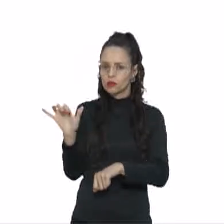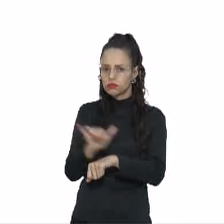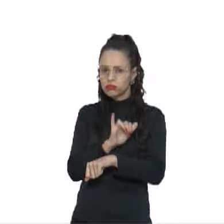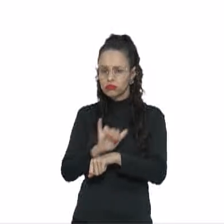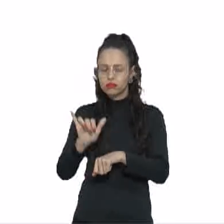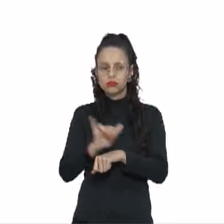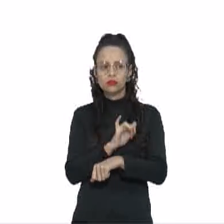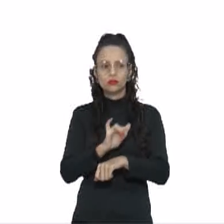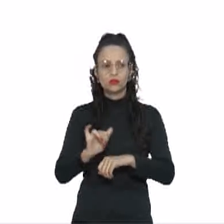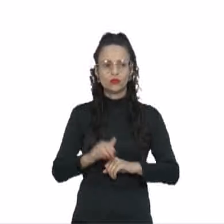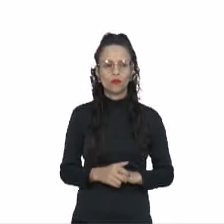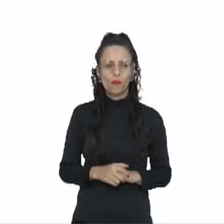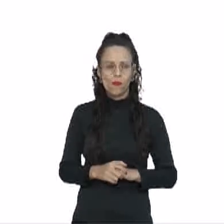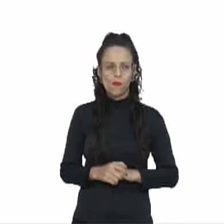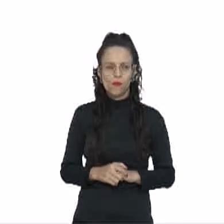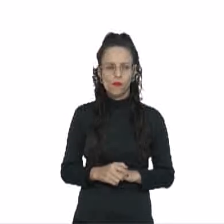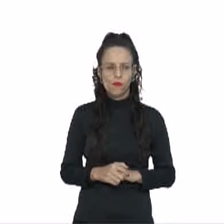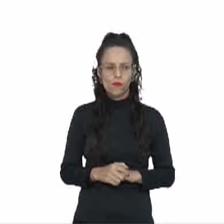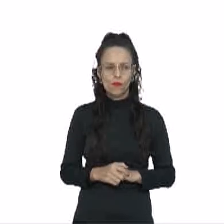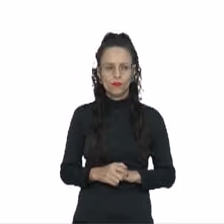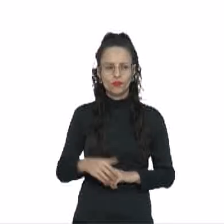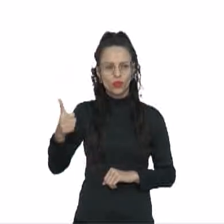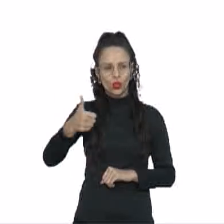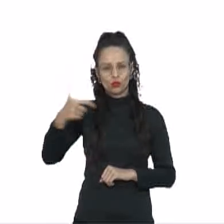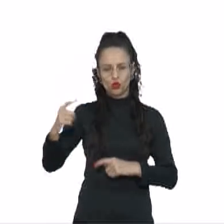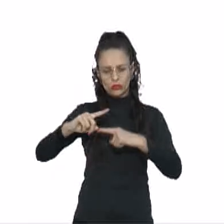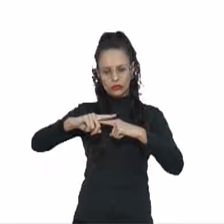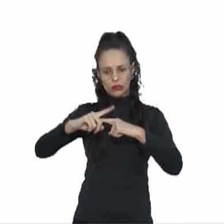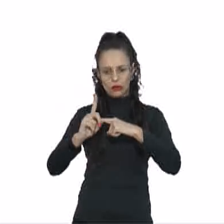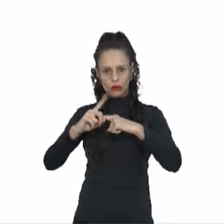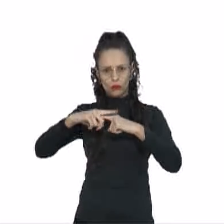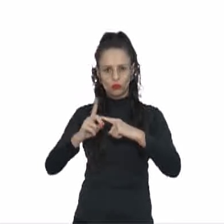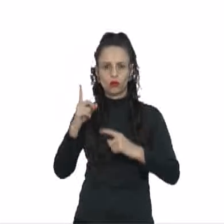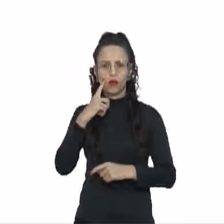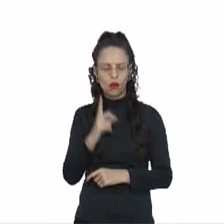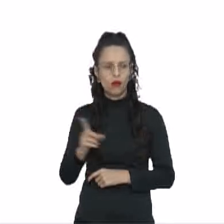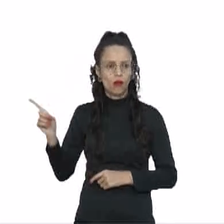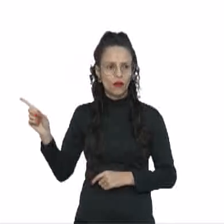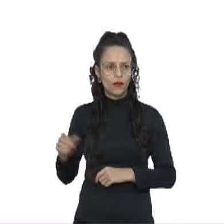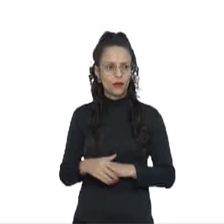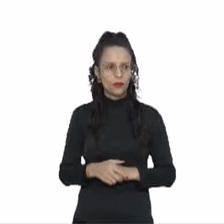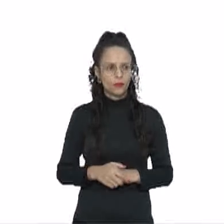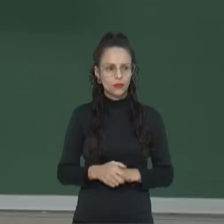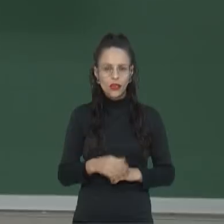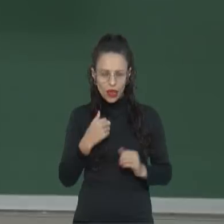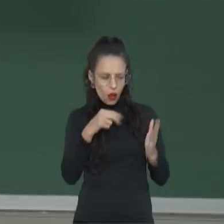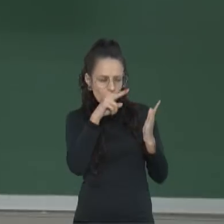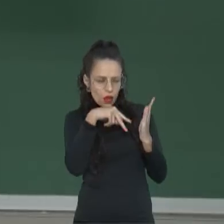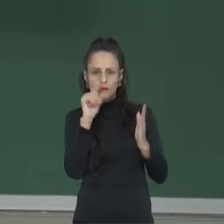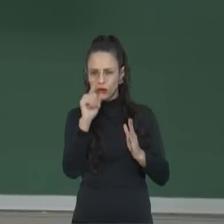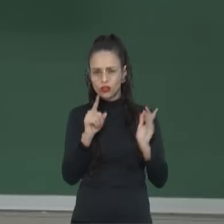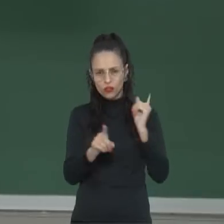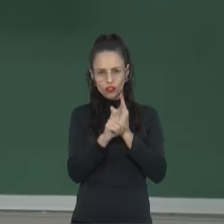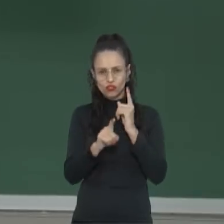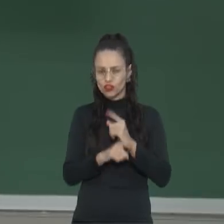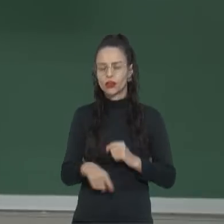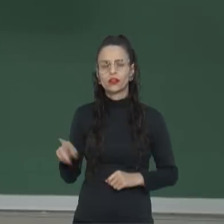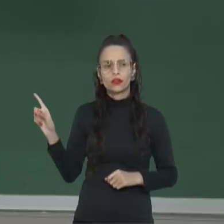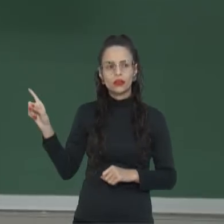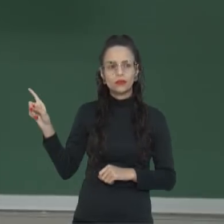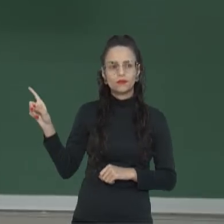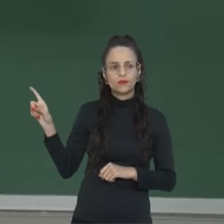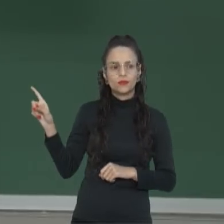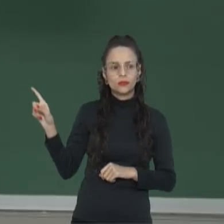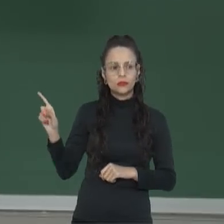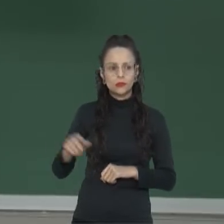chamada técnica dos 12 ângulos. Ora, um mega texto na internet, eu li um pouquinho, como diz o outro, não dá tempo.